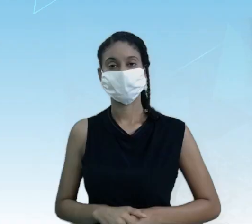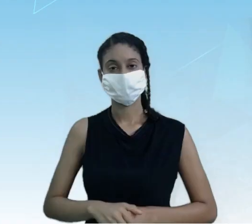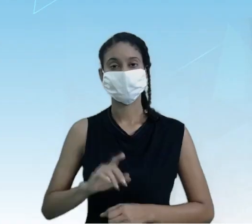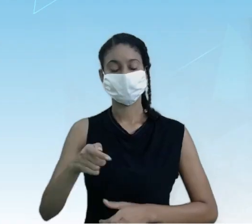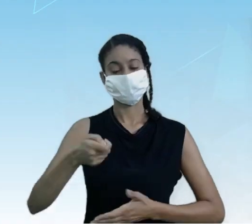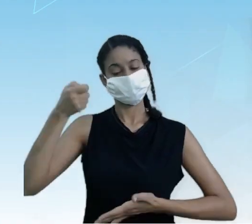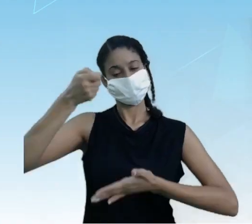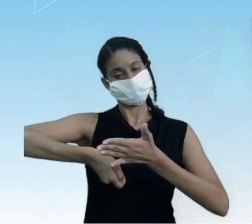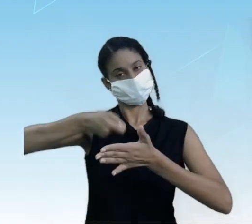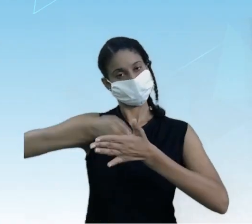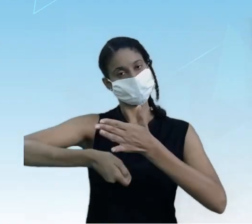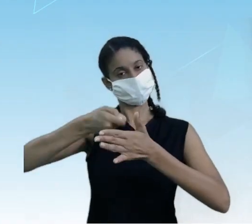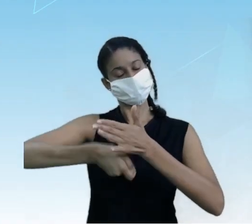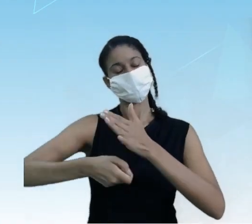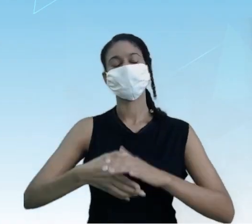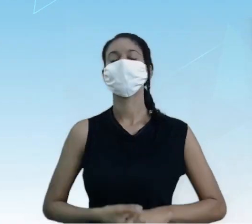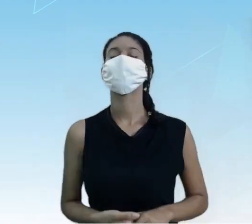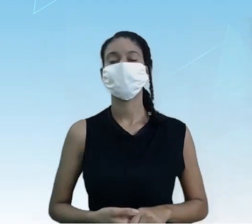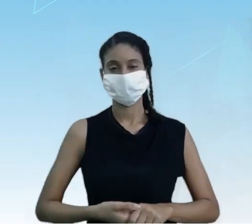forma de